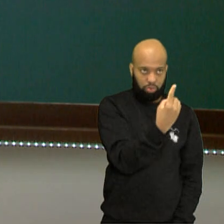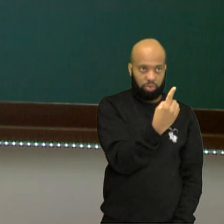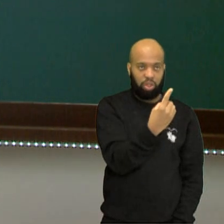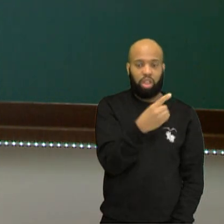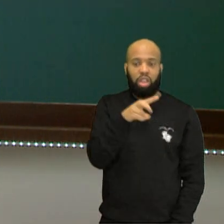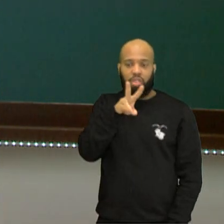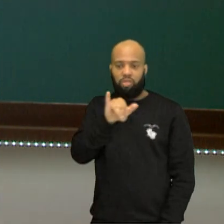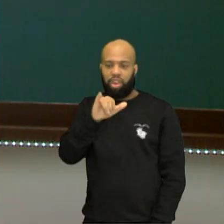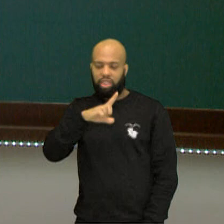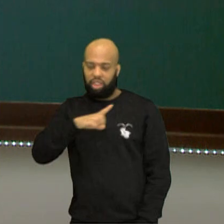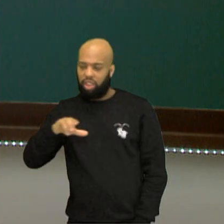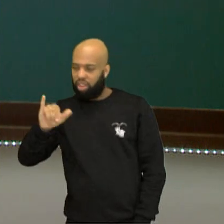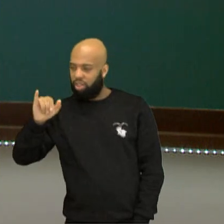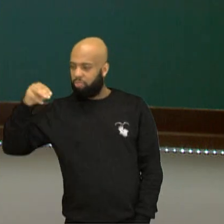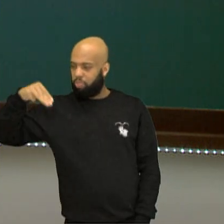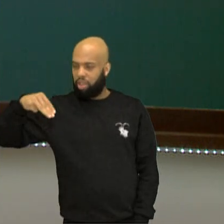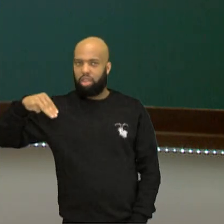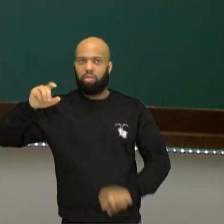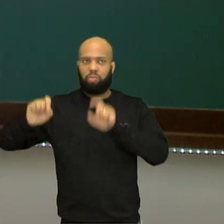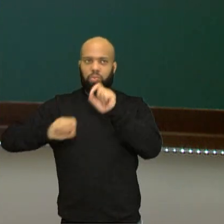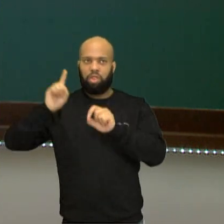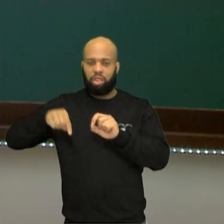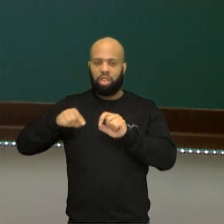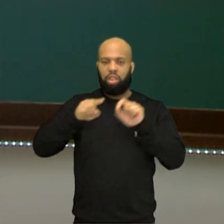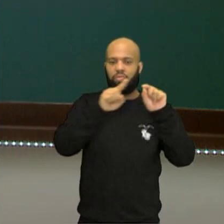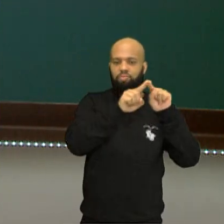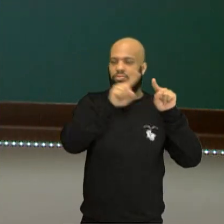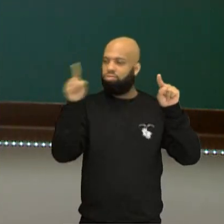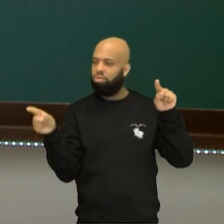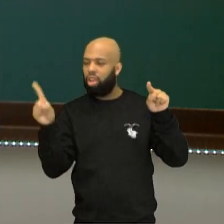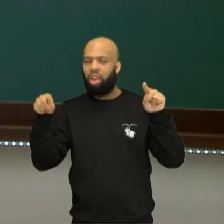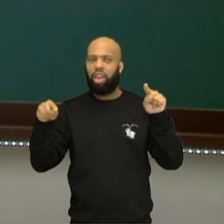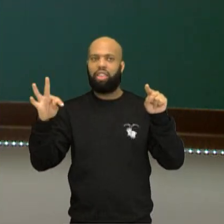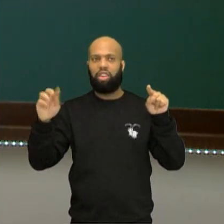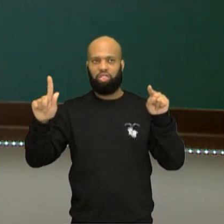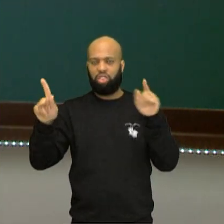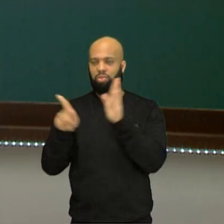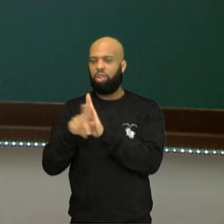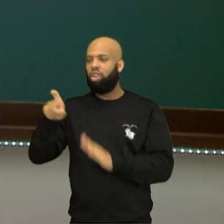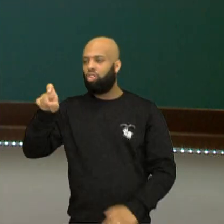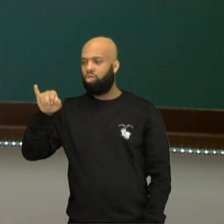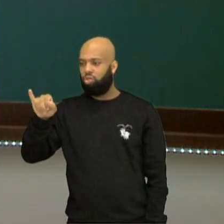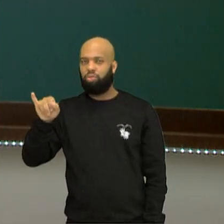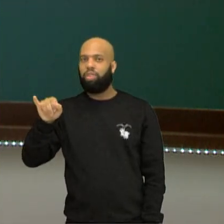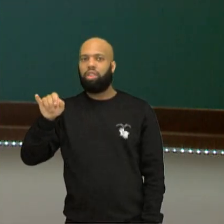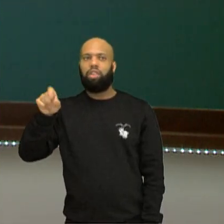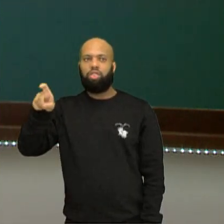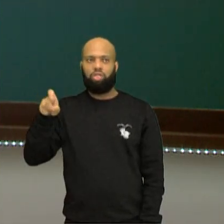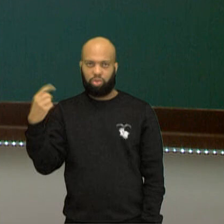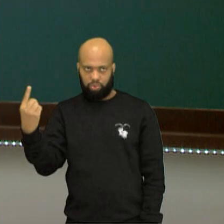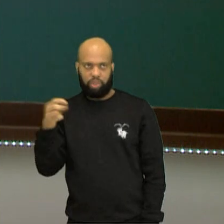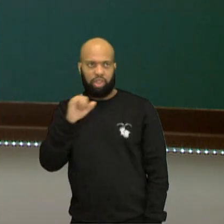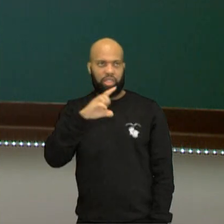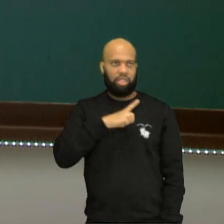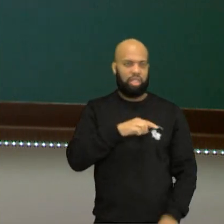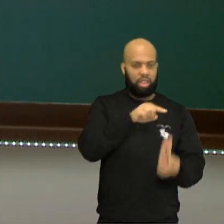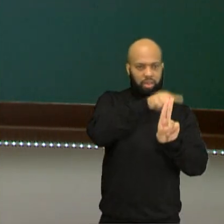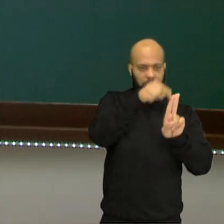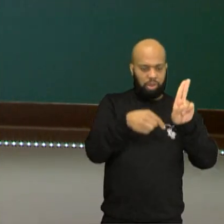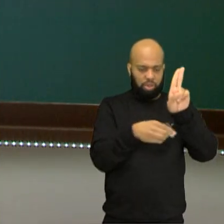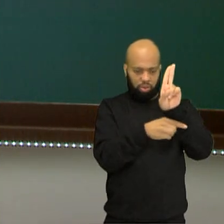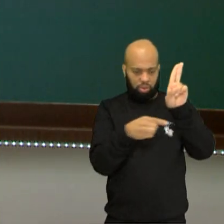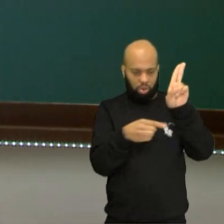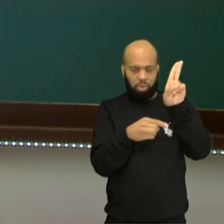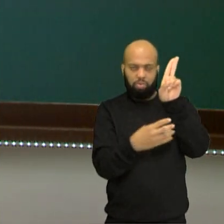sua imagem será a tangente desse ângulo x1. Se eu tenho, por exemplo, o ângulo de π sobre 4, a tangente de π